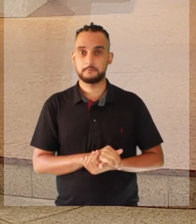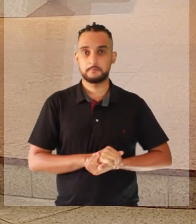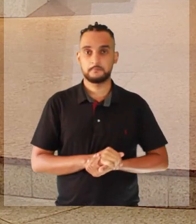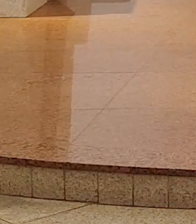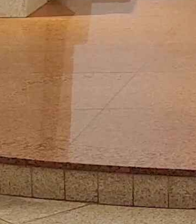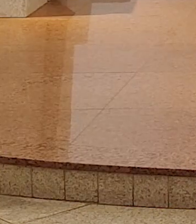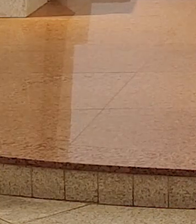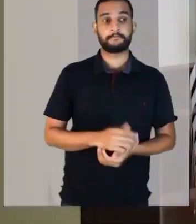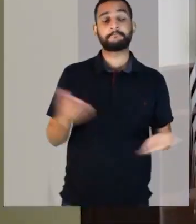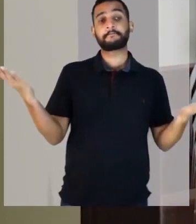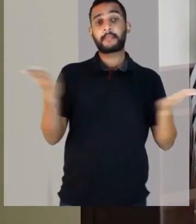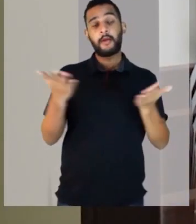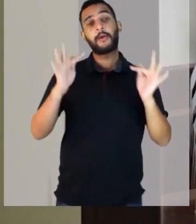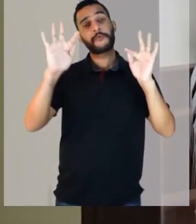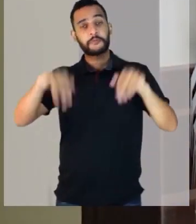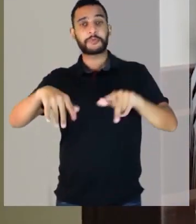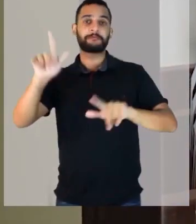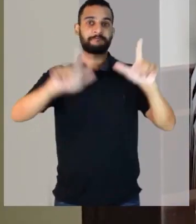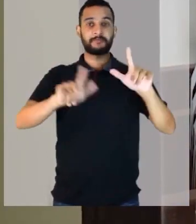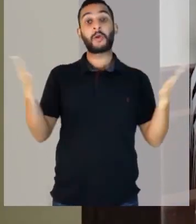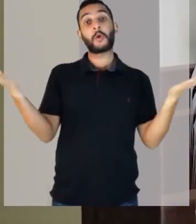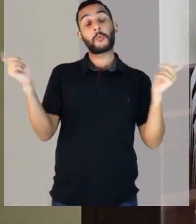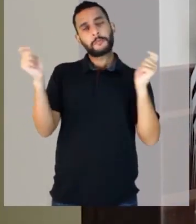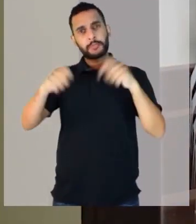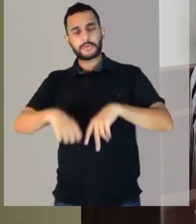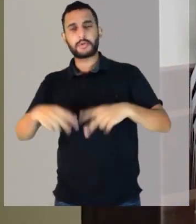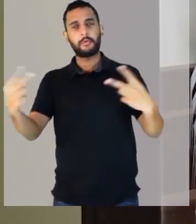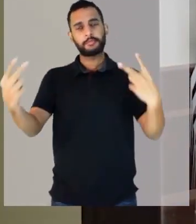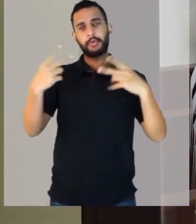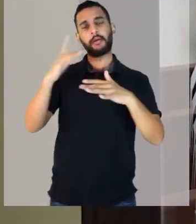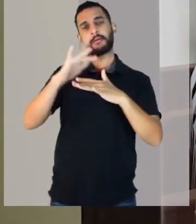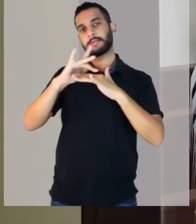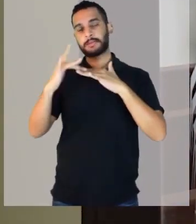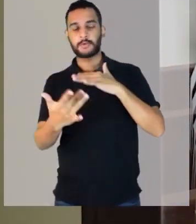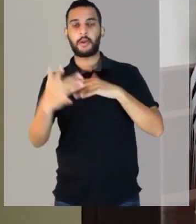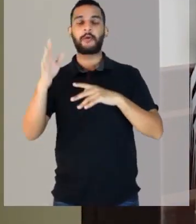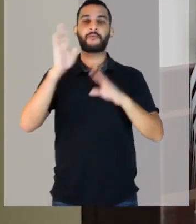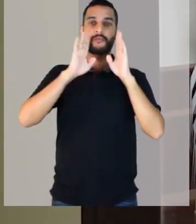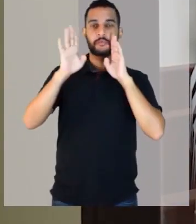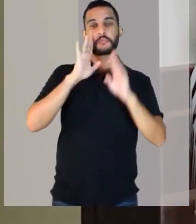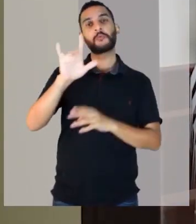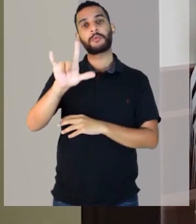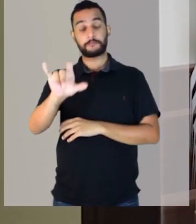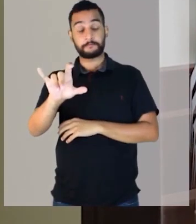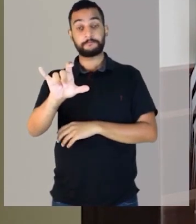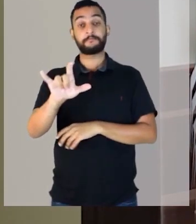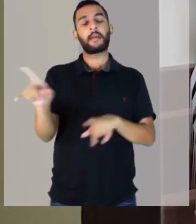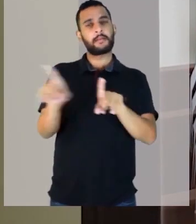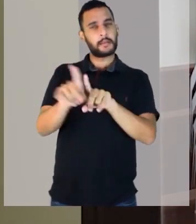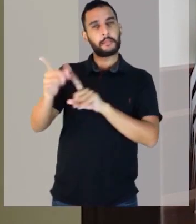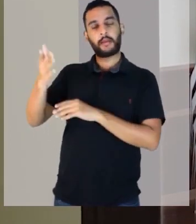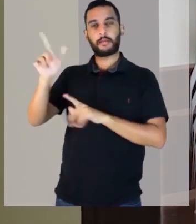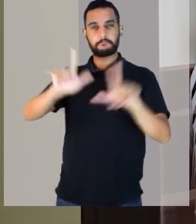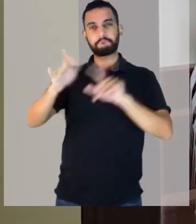a Eucaristia. Chegamos ao final de mais um programa. Você pode nos acompanhar pelas redes sociais, Facebook